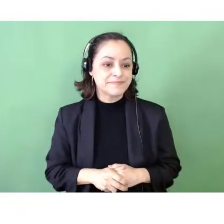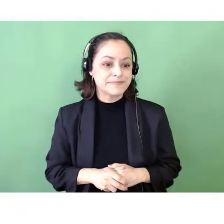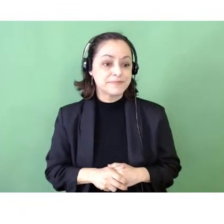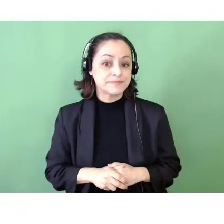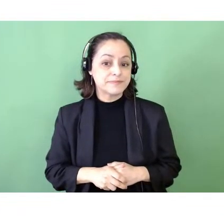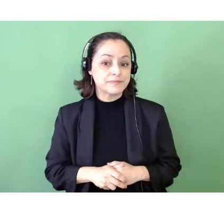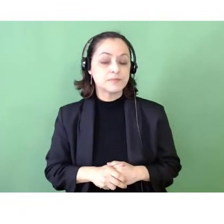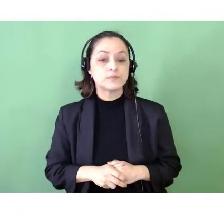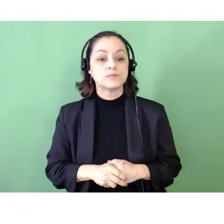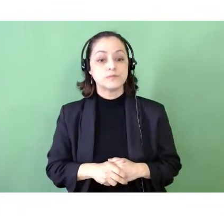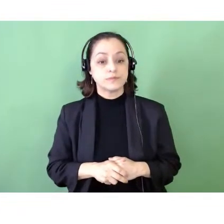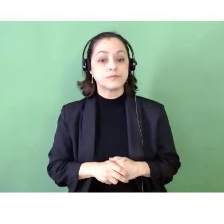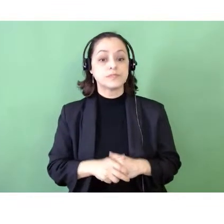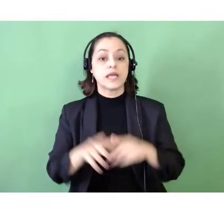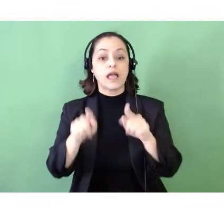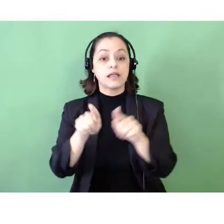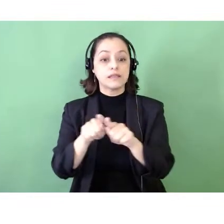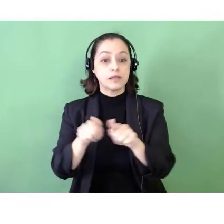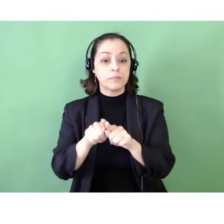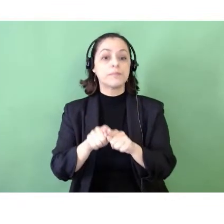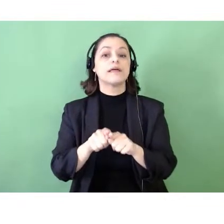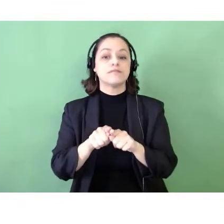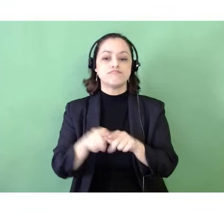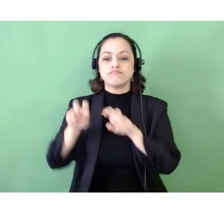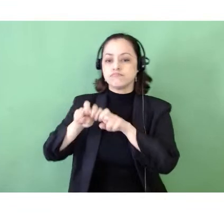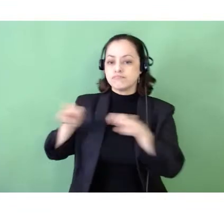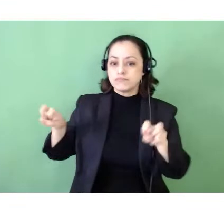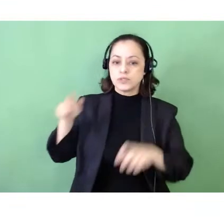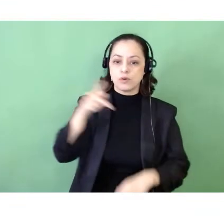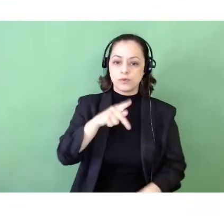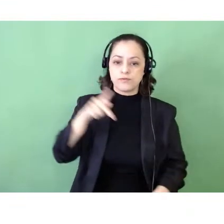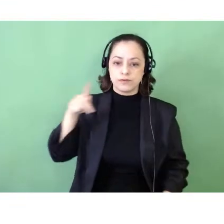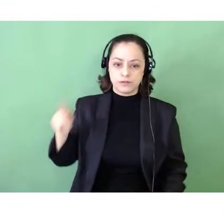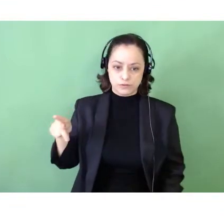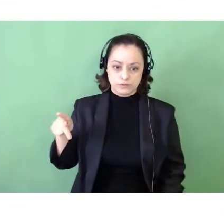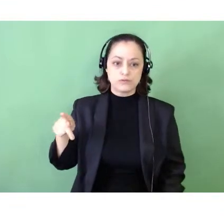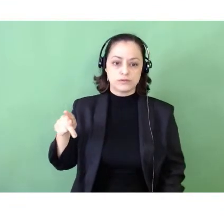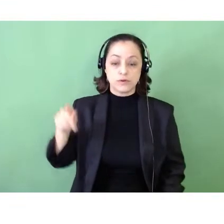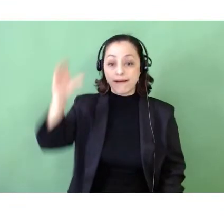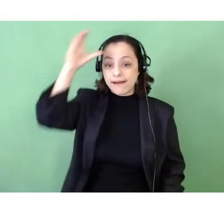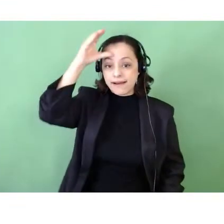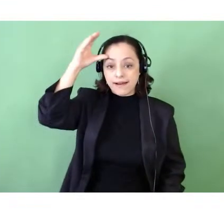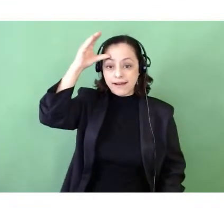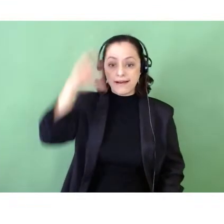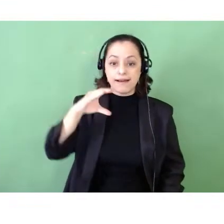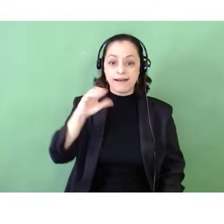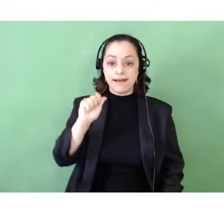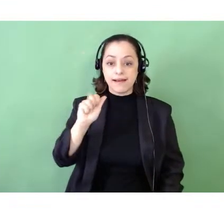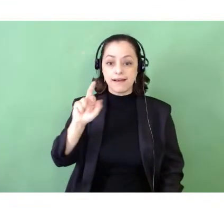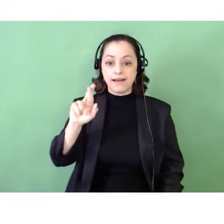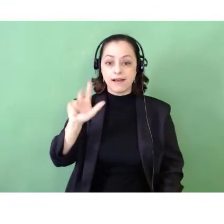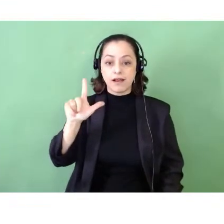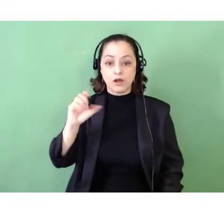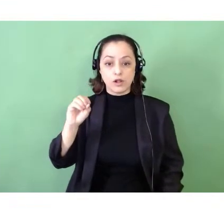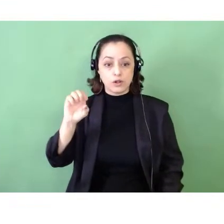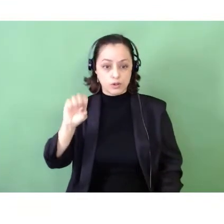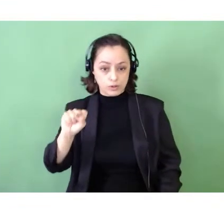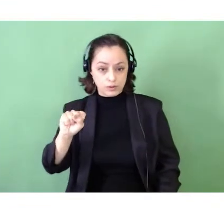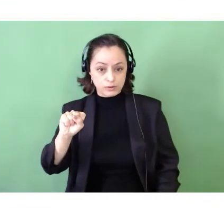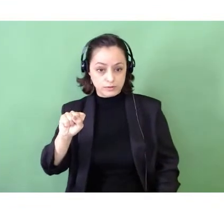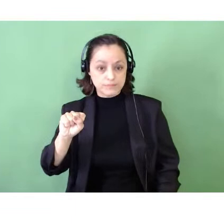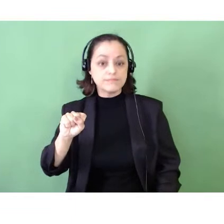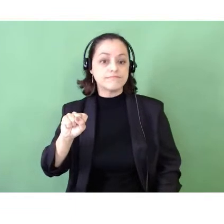Ao lado também os professores Carlos Henrique e Rodrigues, que eu vou conhecer hoje.